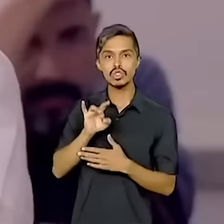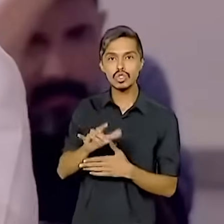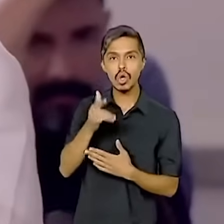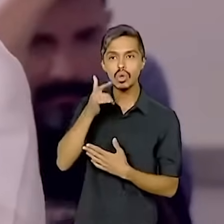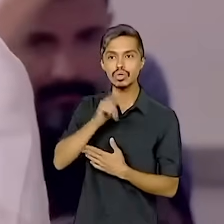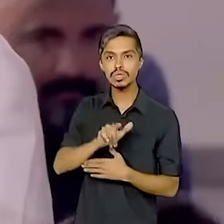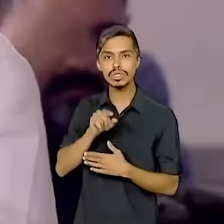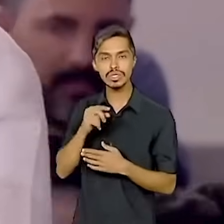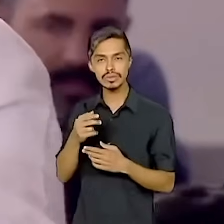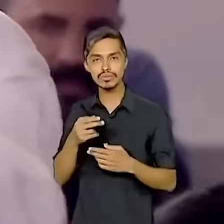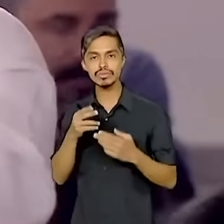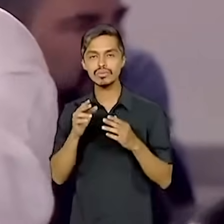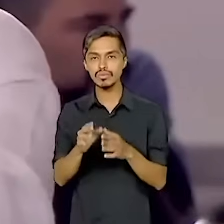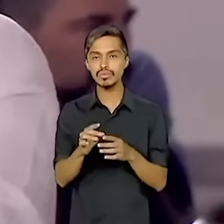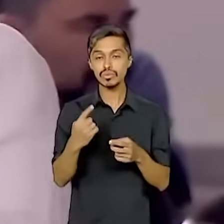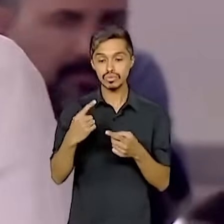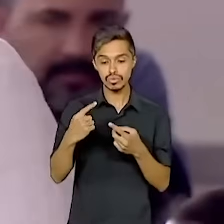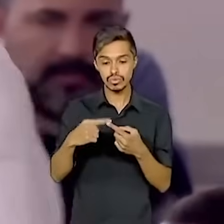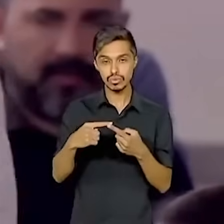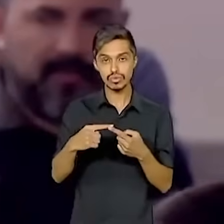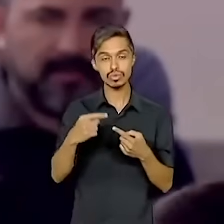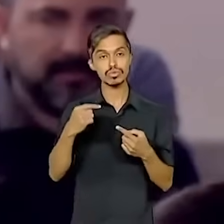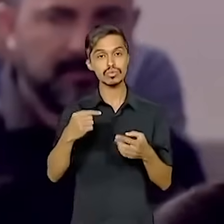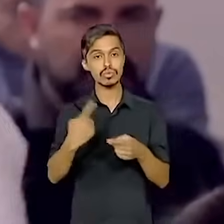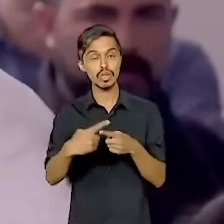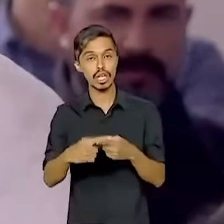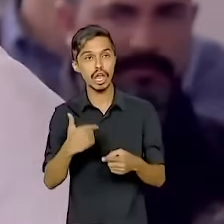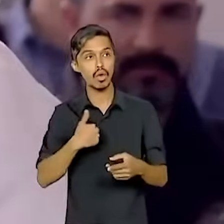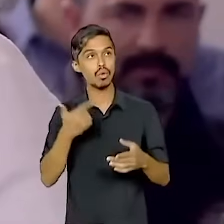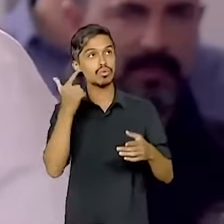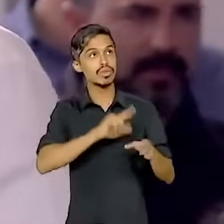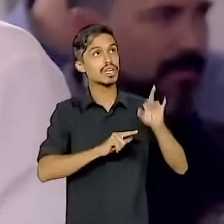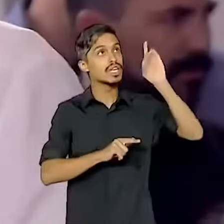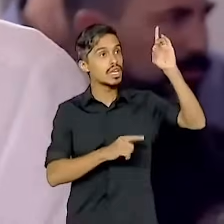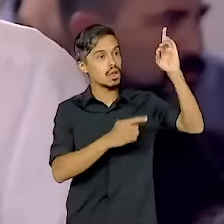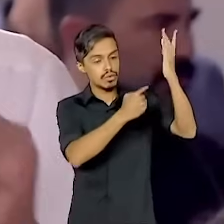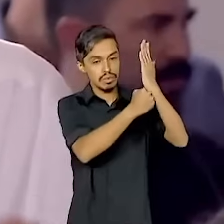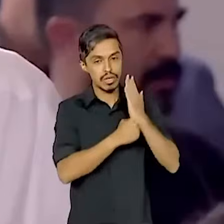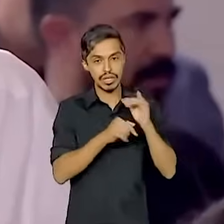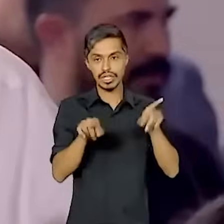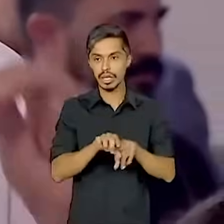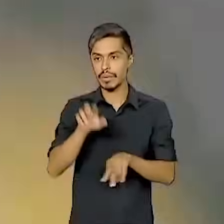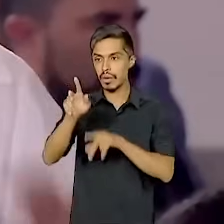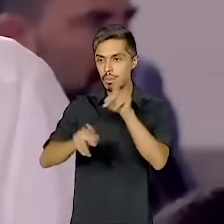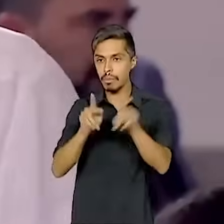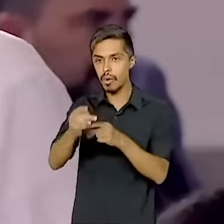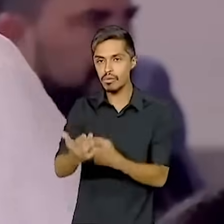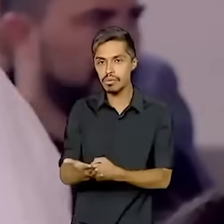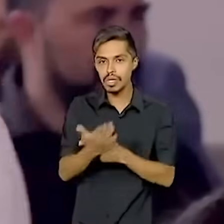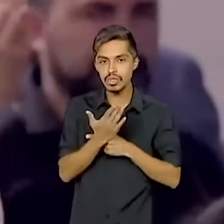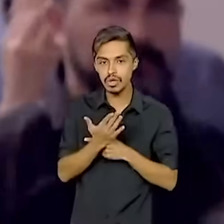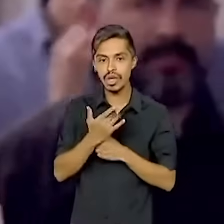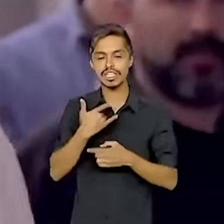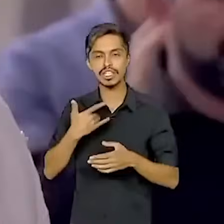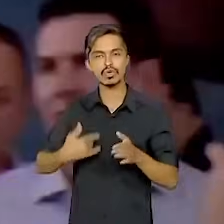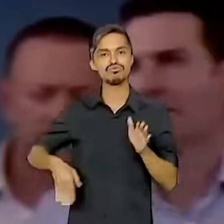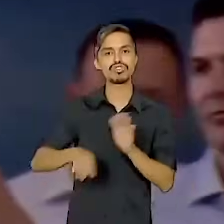duas coisas: por obra de Deus e por obra de vocês. É isso que me fez chegar aqui.